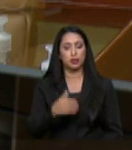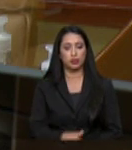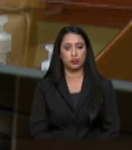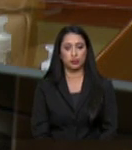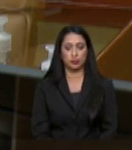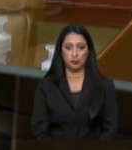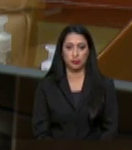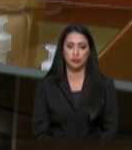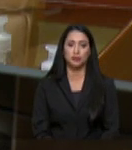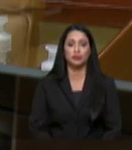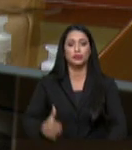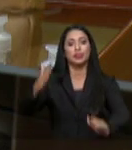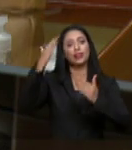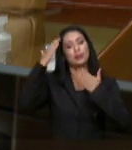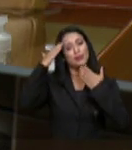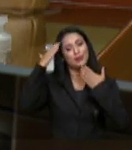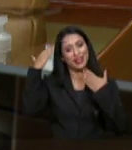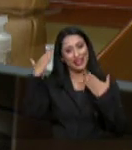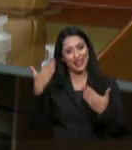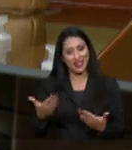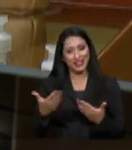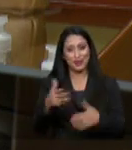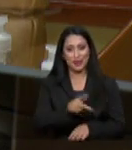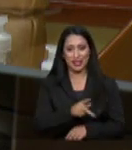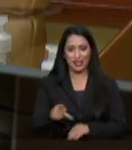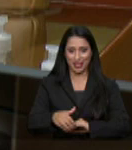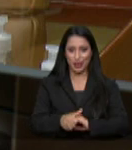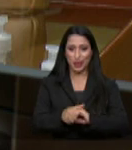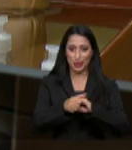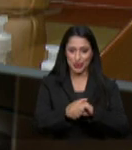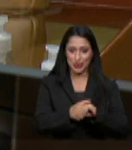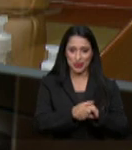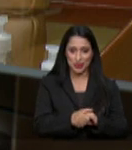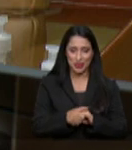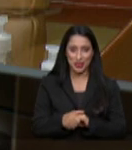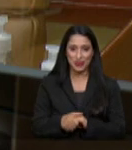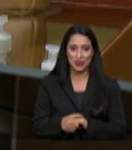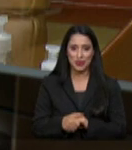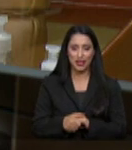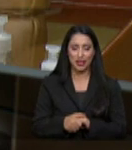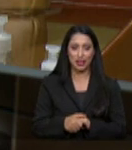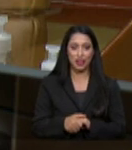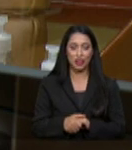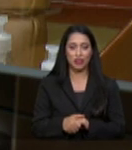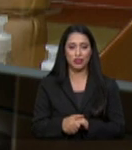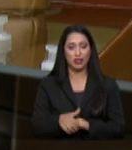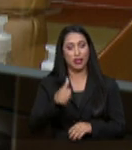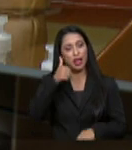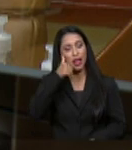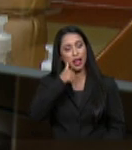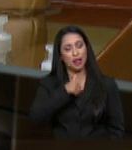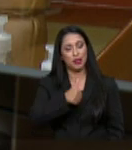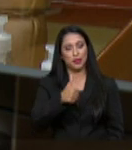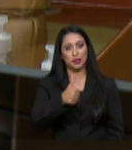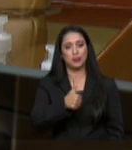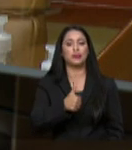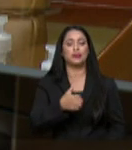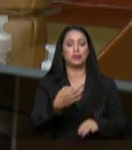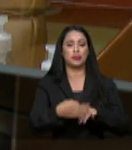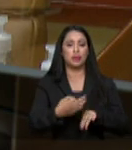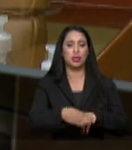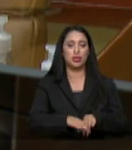Obrigada Presidente comprimento vossa excelência comprimento os a ministra vice-presidente